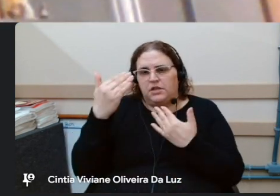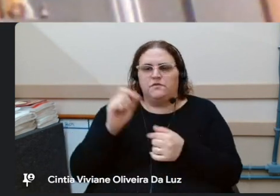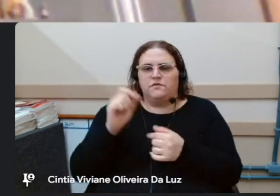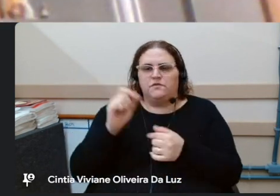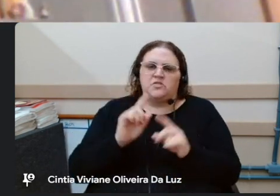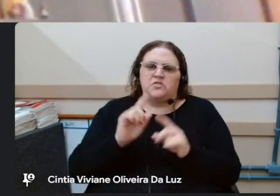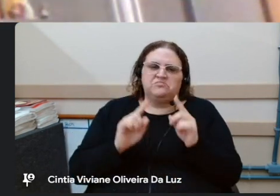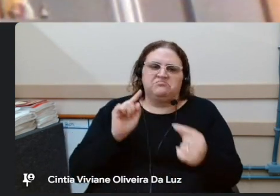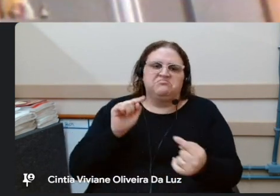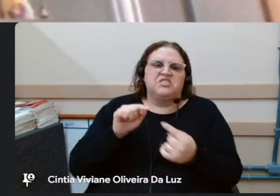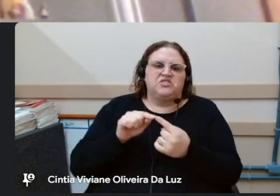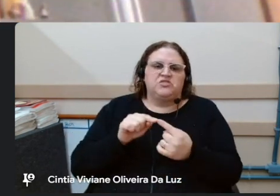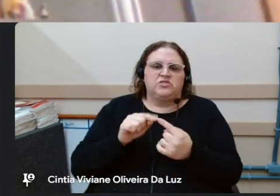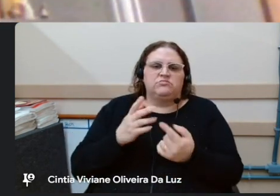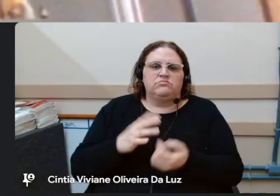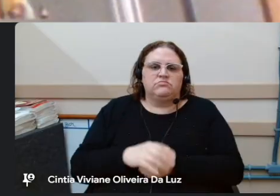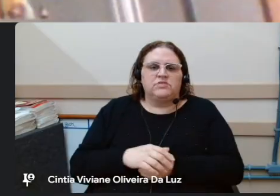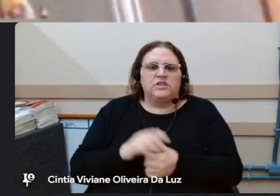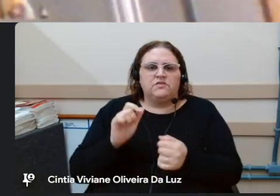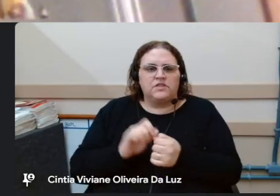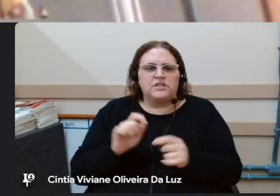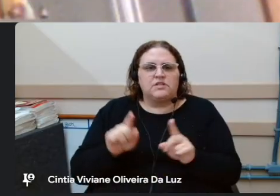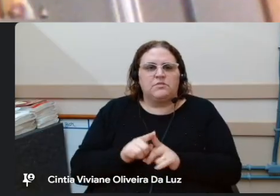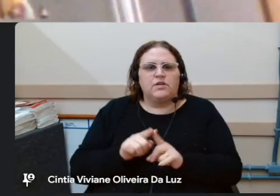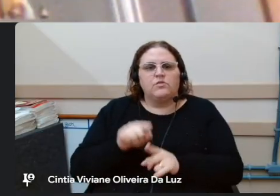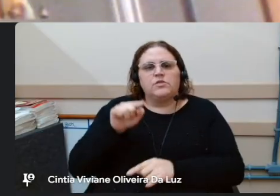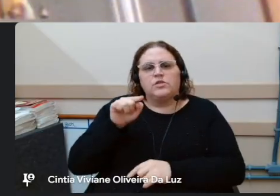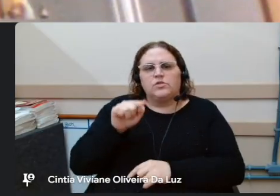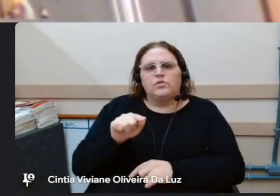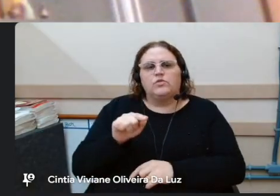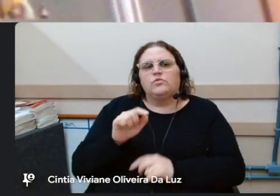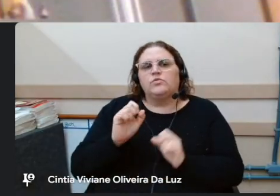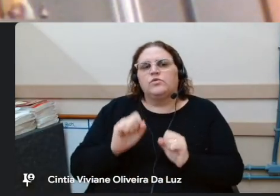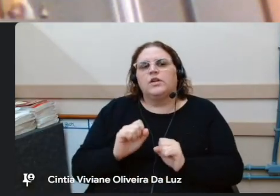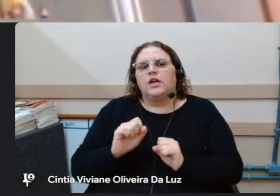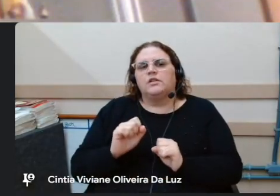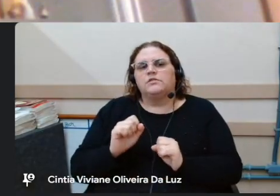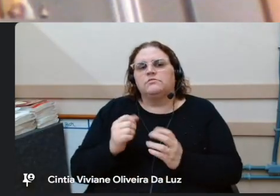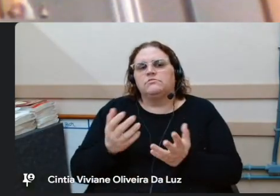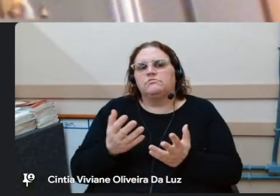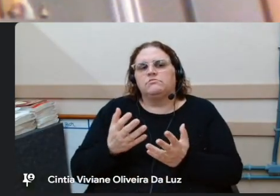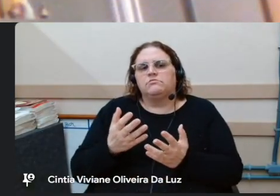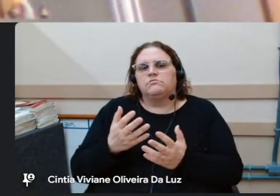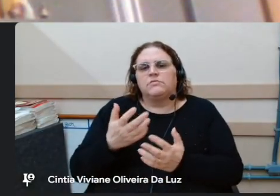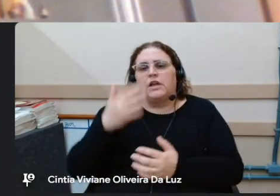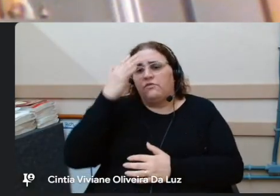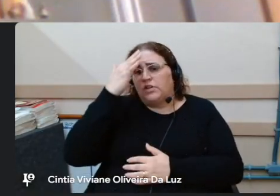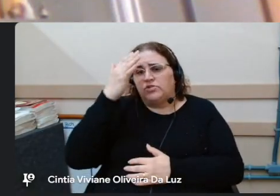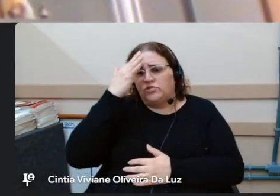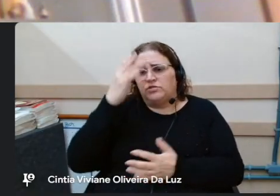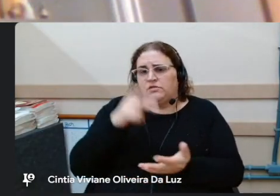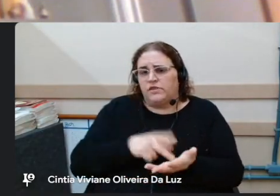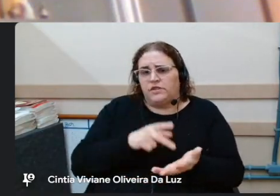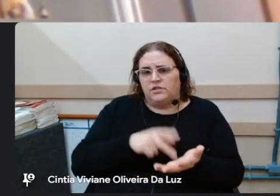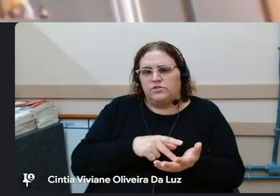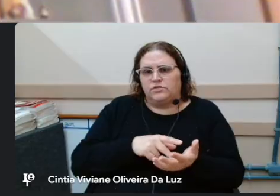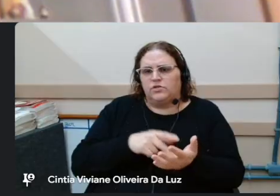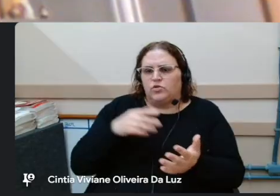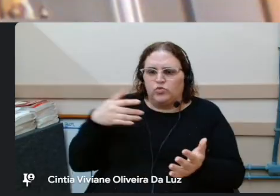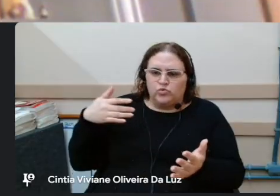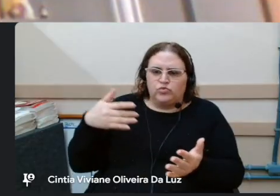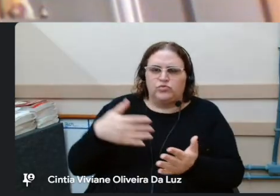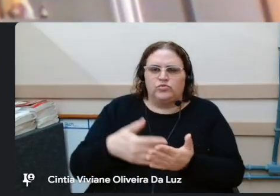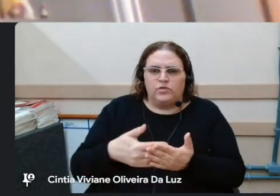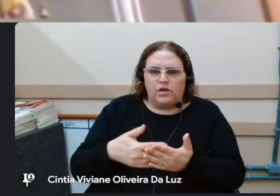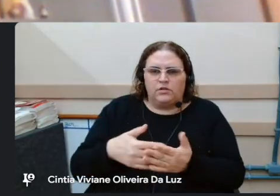que fez algum sentido e e fez com que tu pudesses enfim refletir né